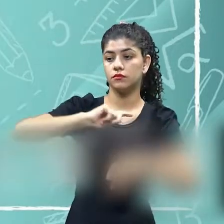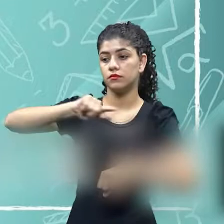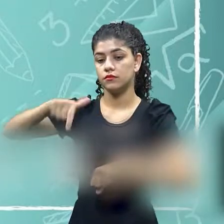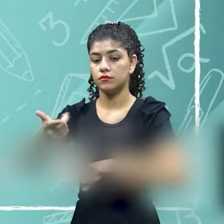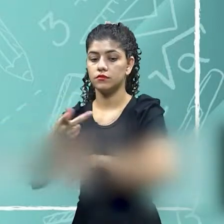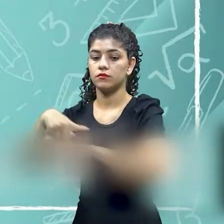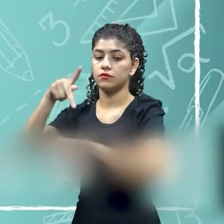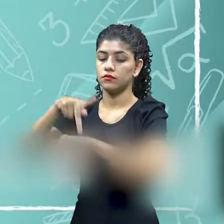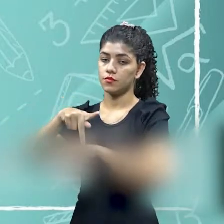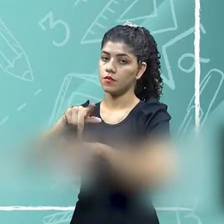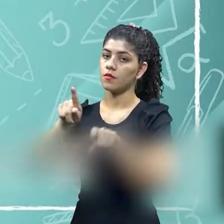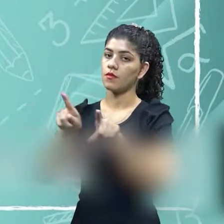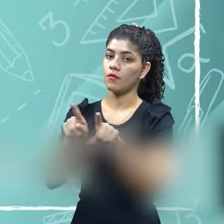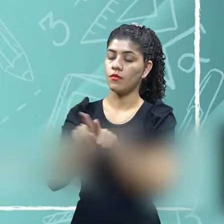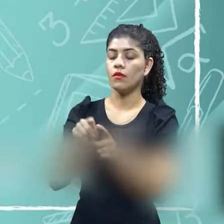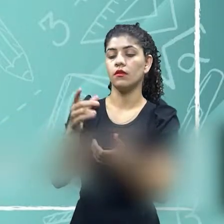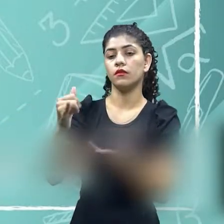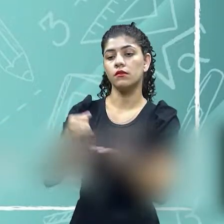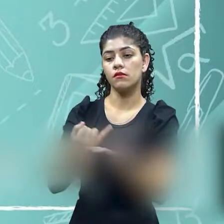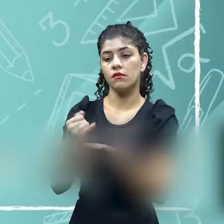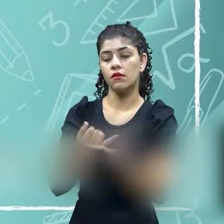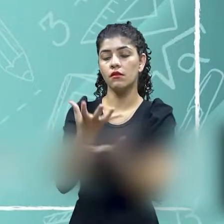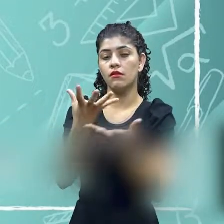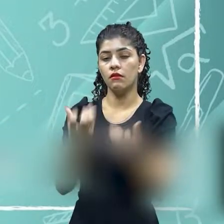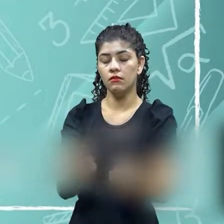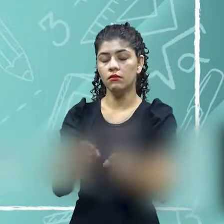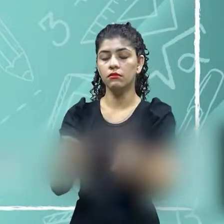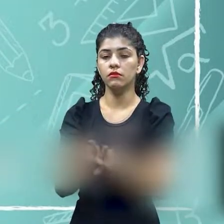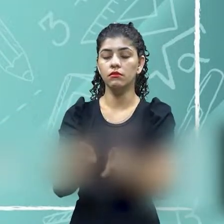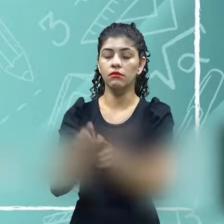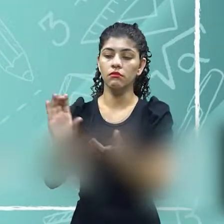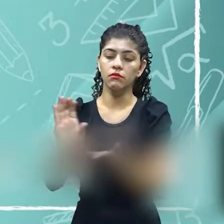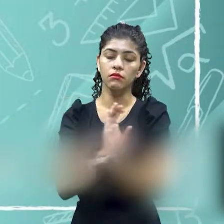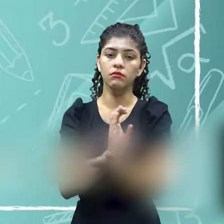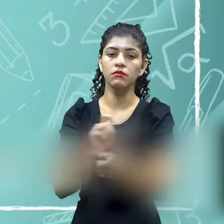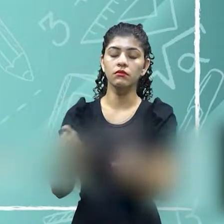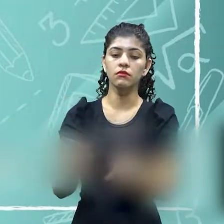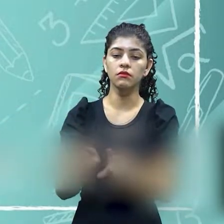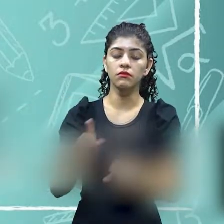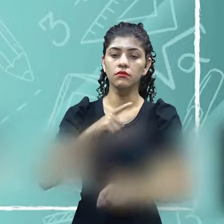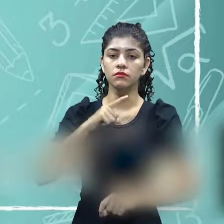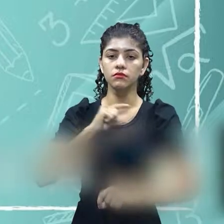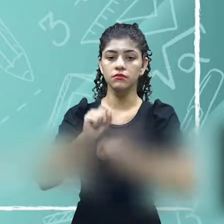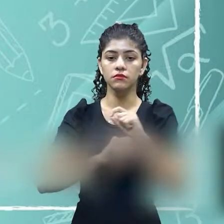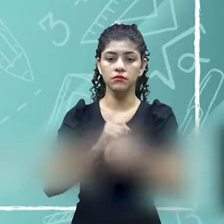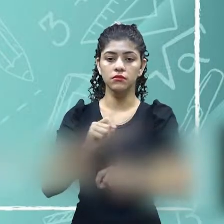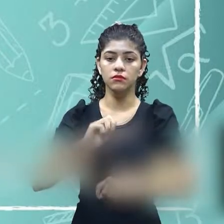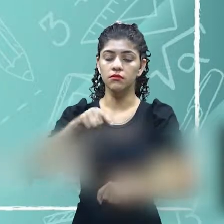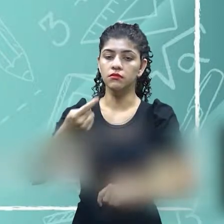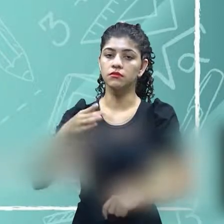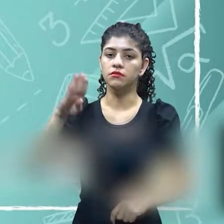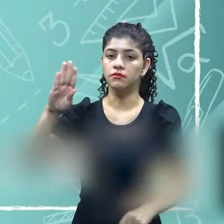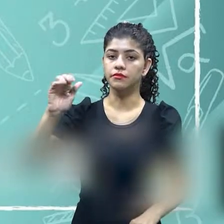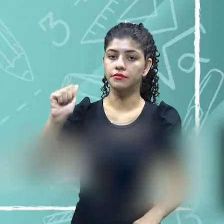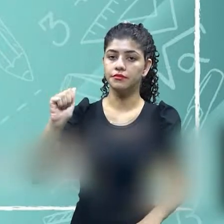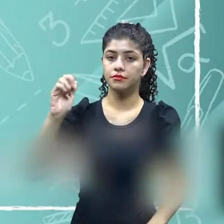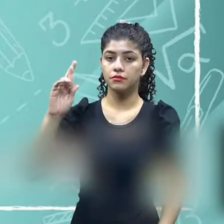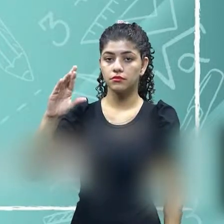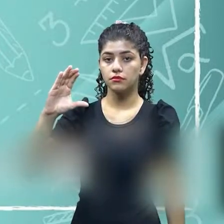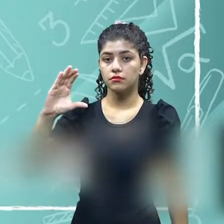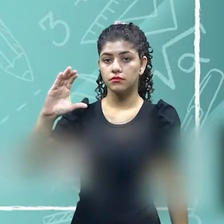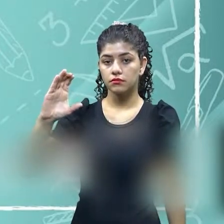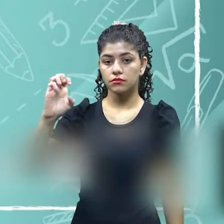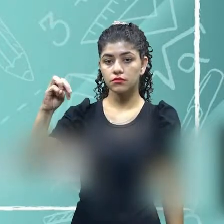própria questão do recolhimento dos impostos ao processo de importação e exportação vincula outros órgãos, como o Bacen e também